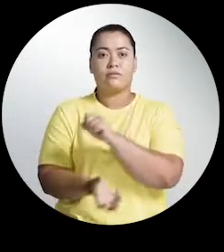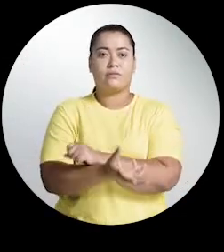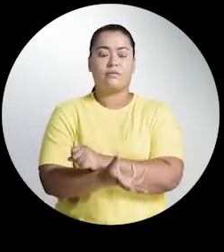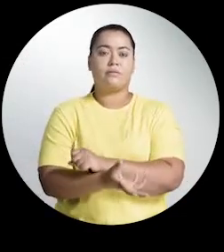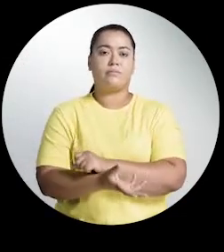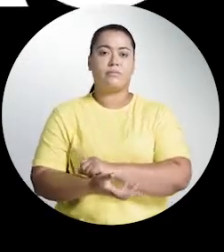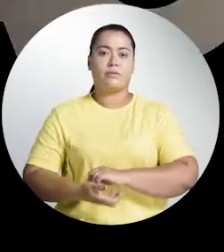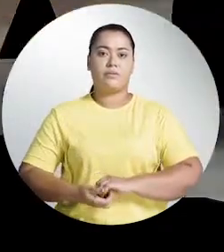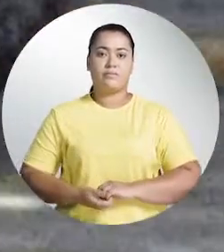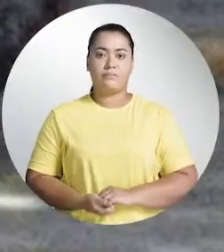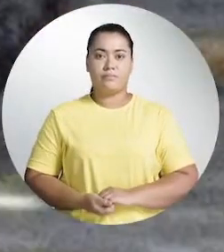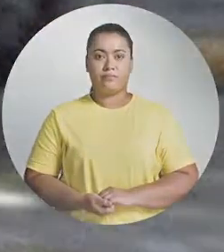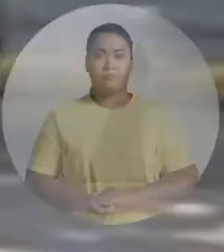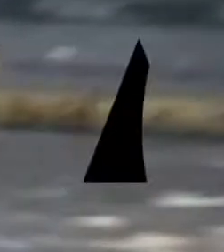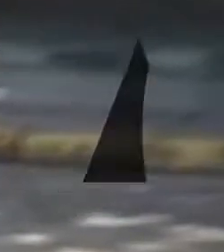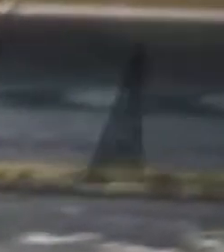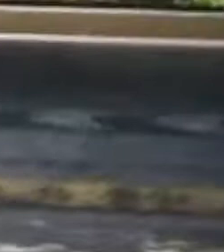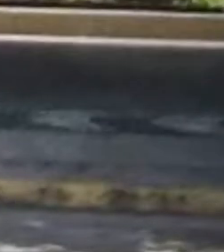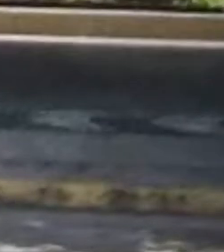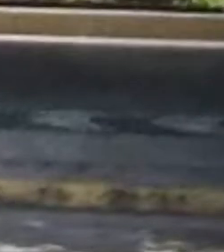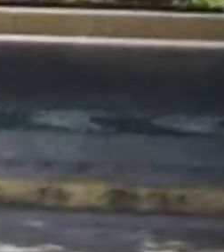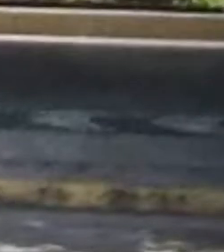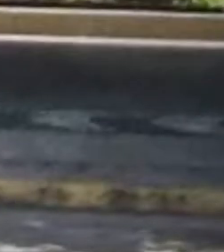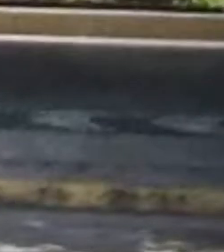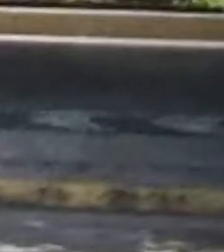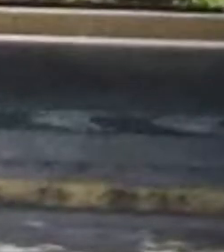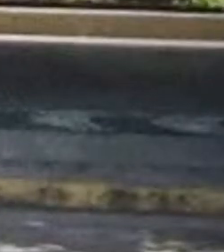por denúncias de corrupção.